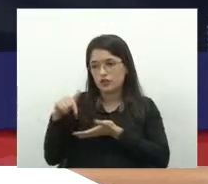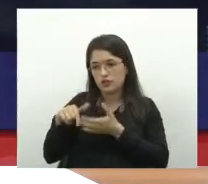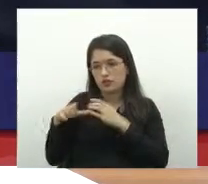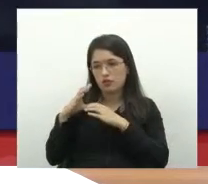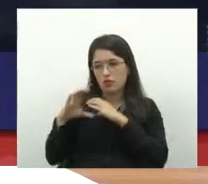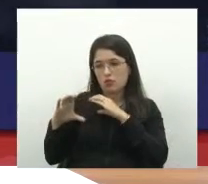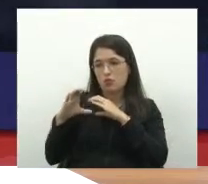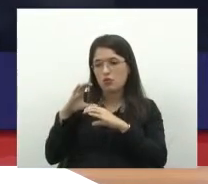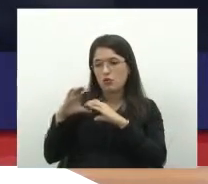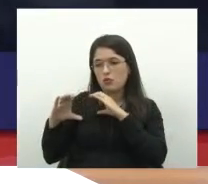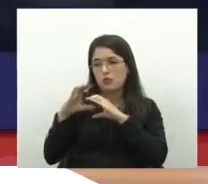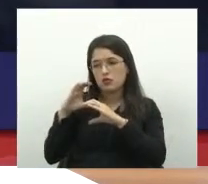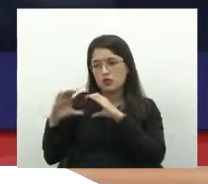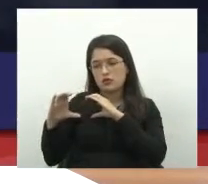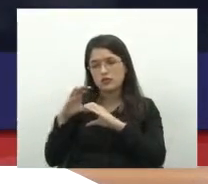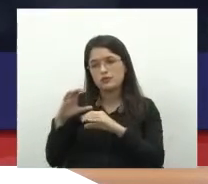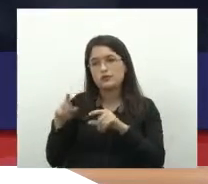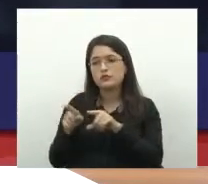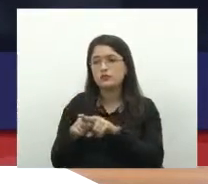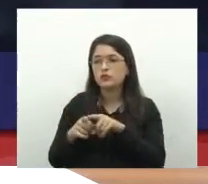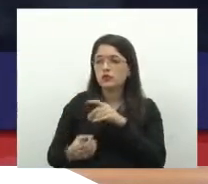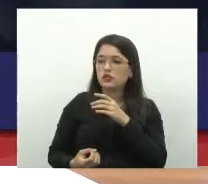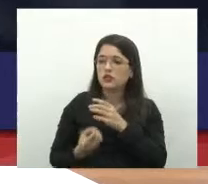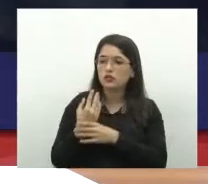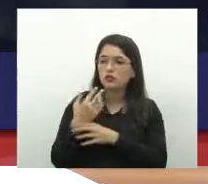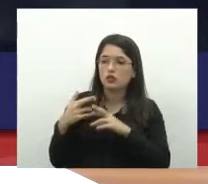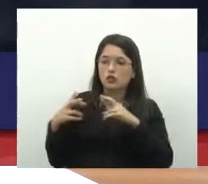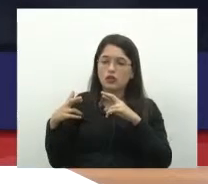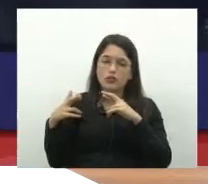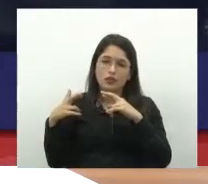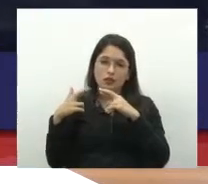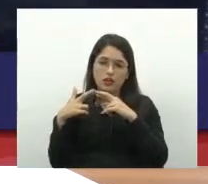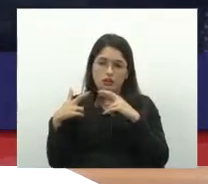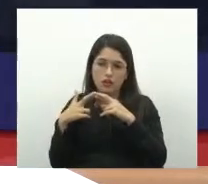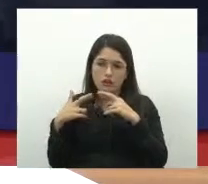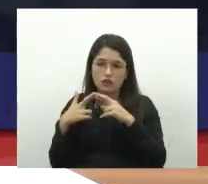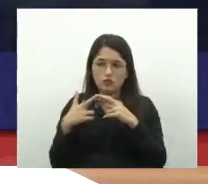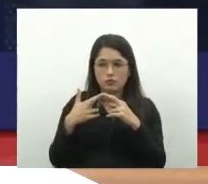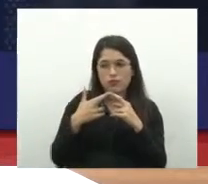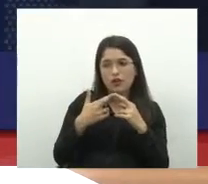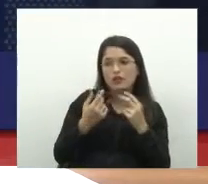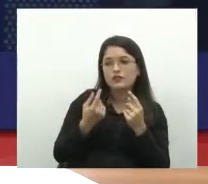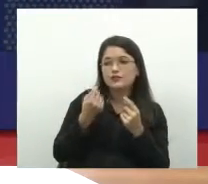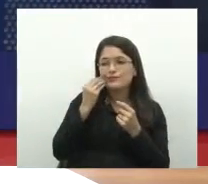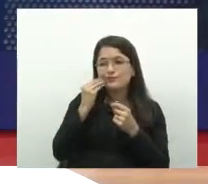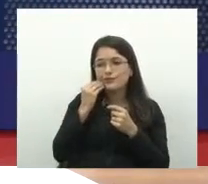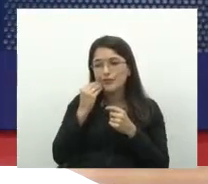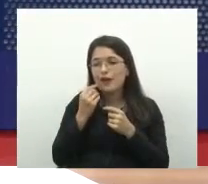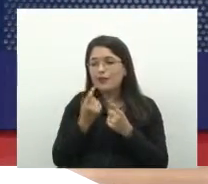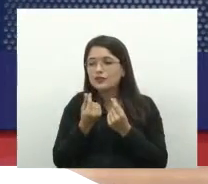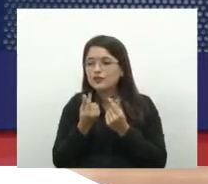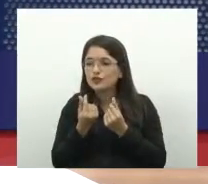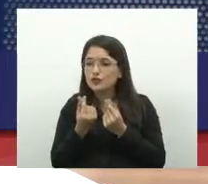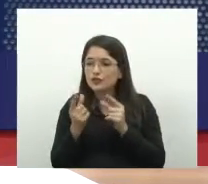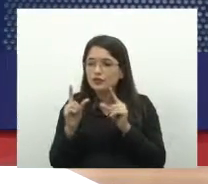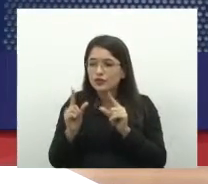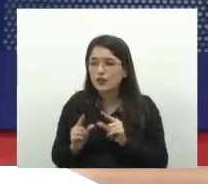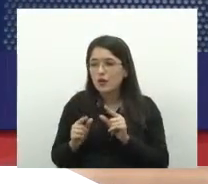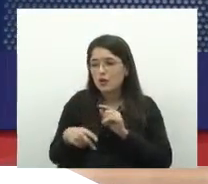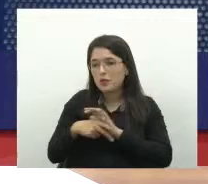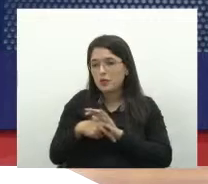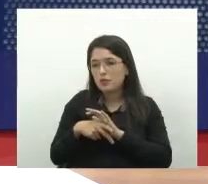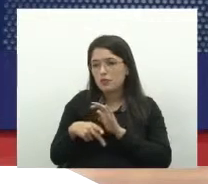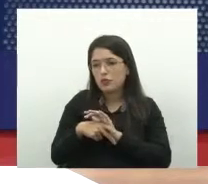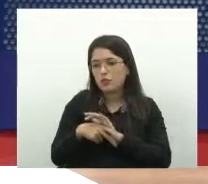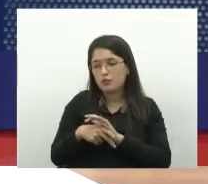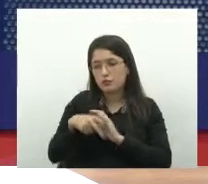Criamos também uma rede de mídias próprias com o objetivo de economizar o erário público. São ferramentas de divulgação de